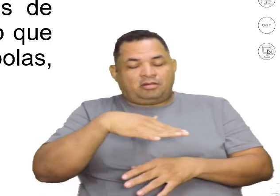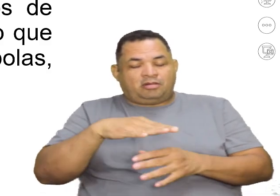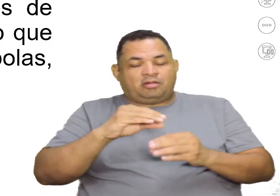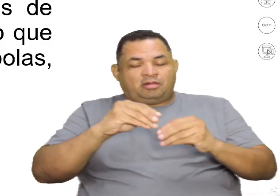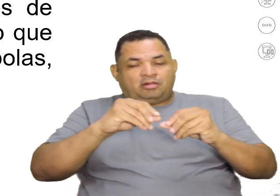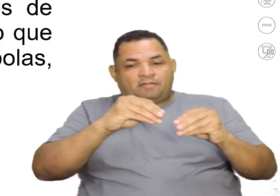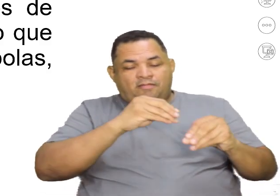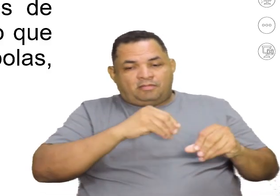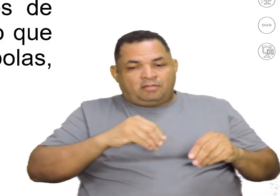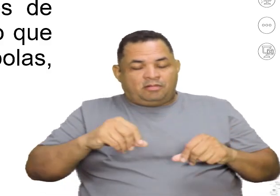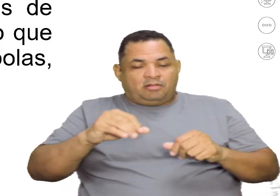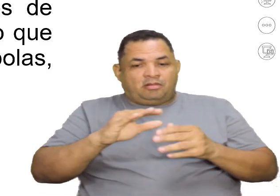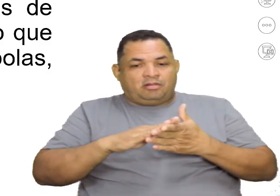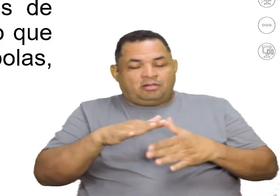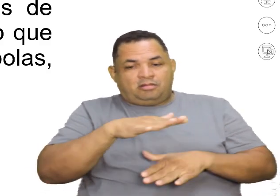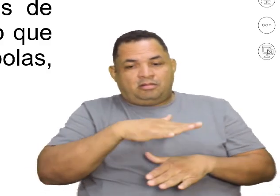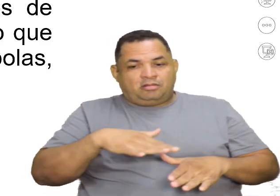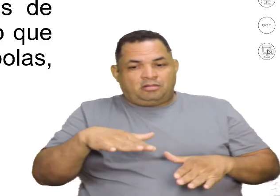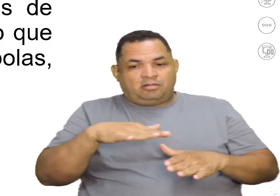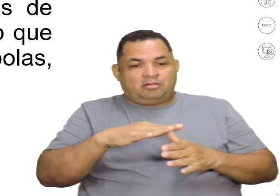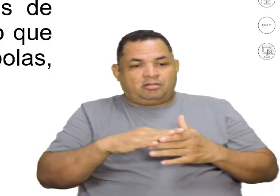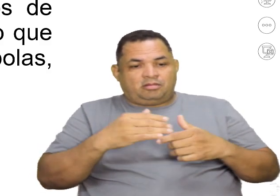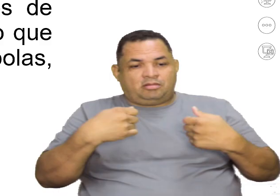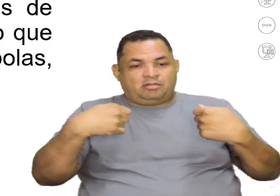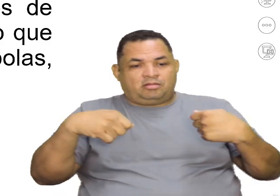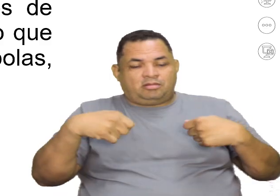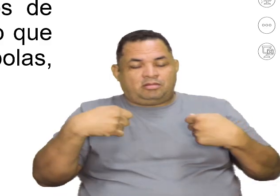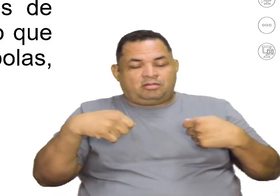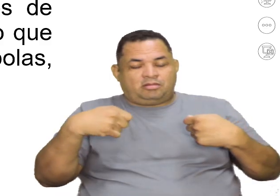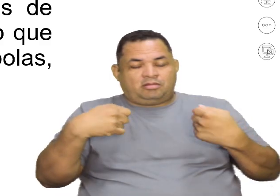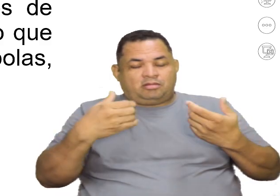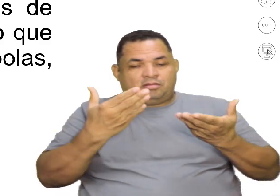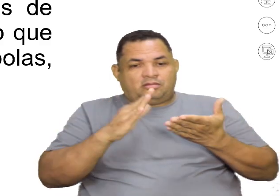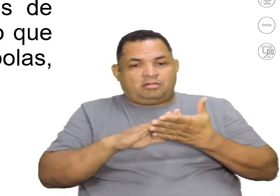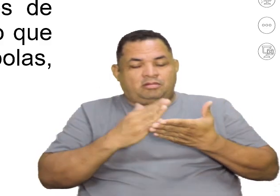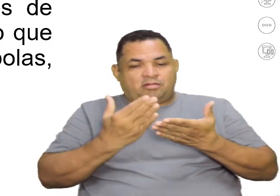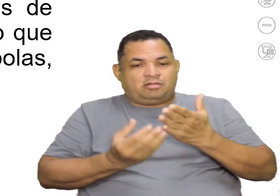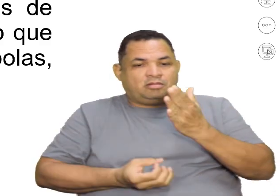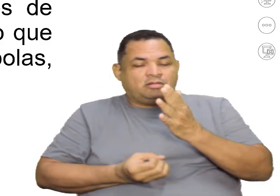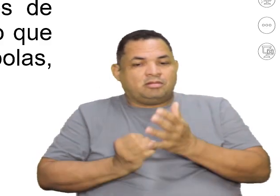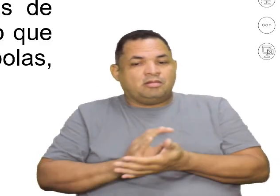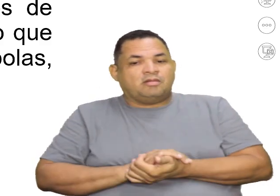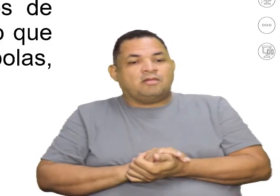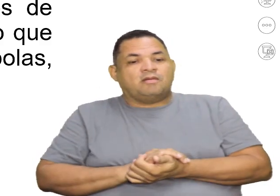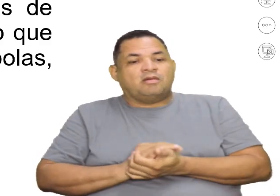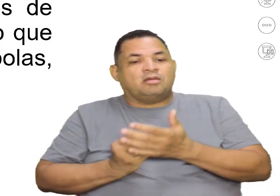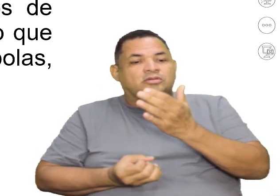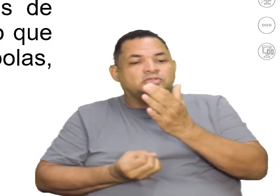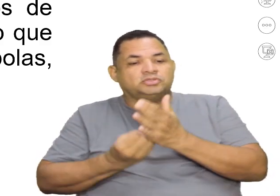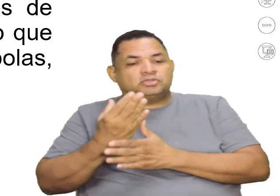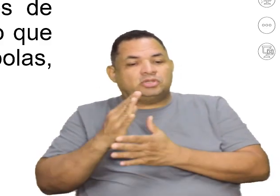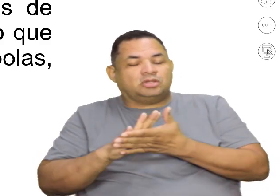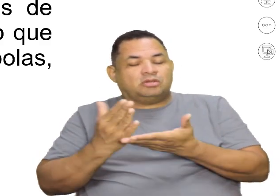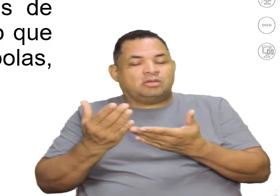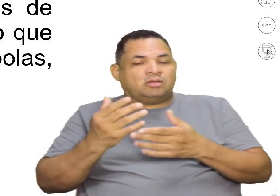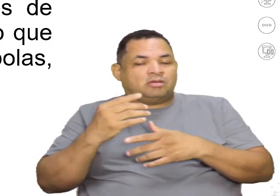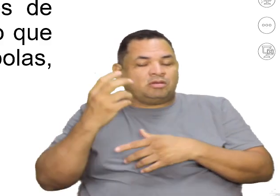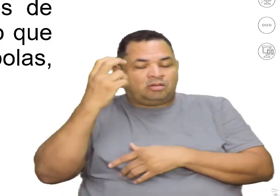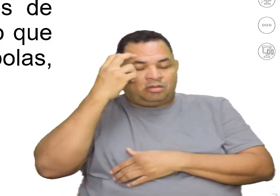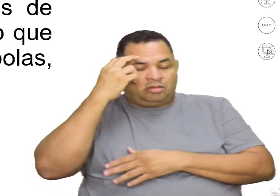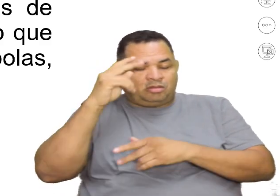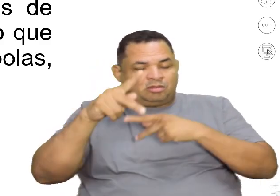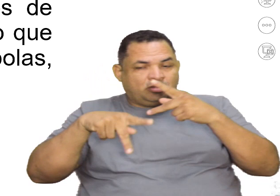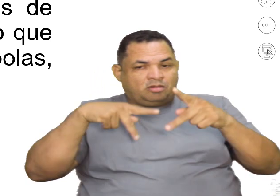tradicionais, são territórios, os espaços delas são necessários à reprodução cultural, social e econômica